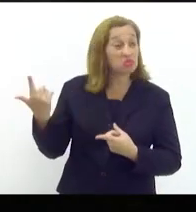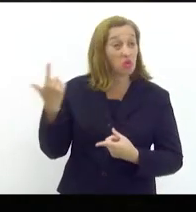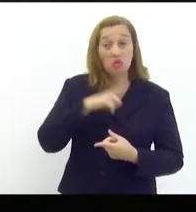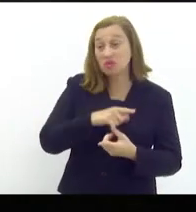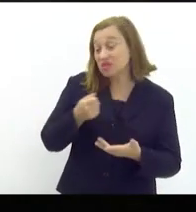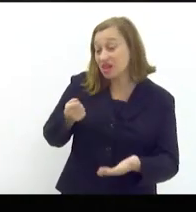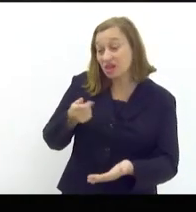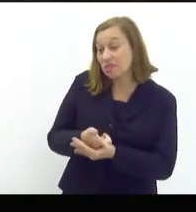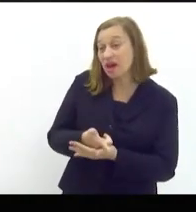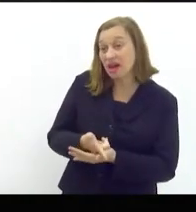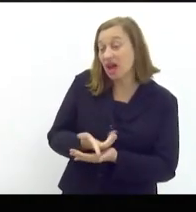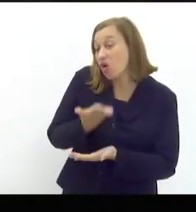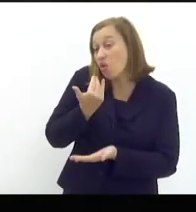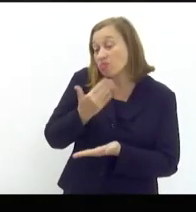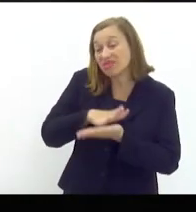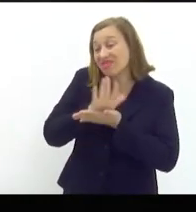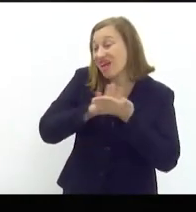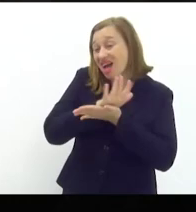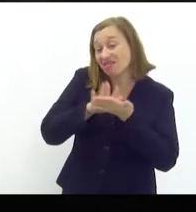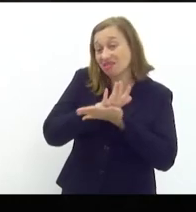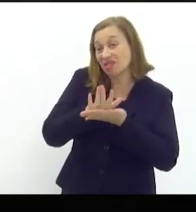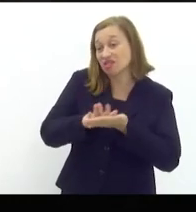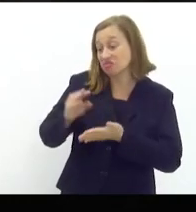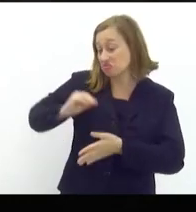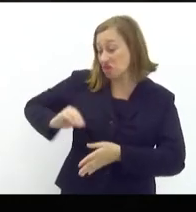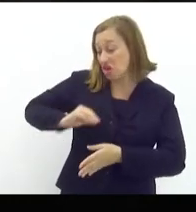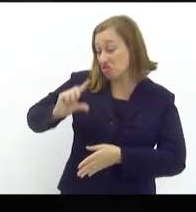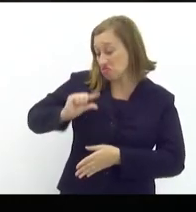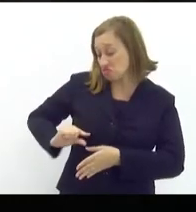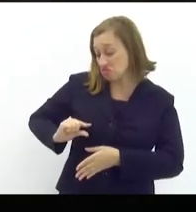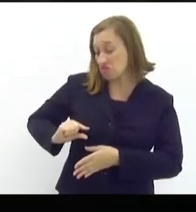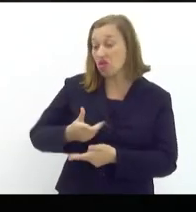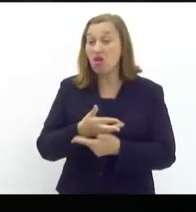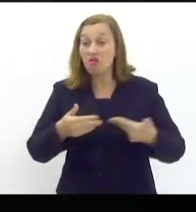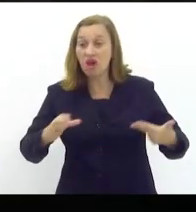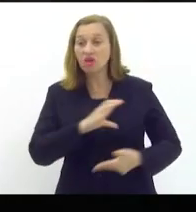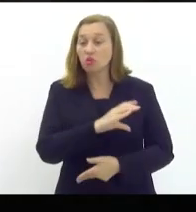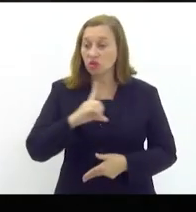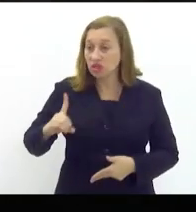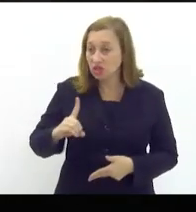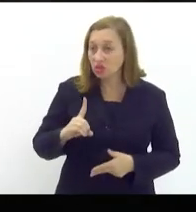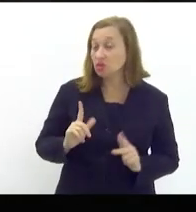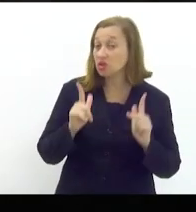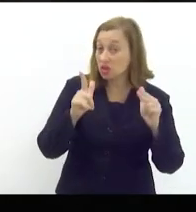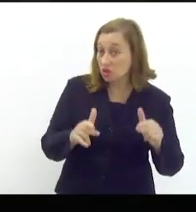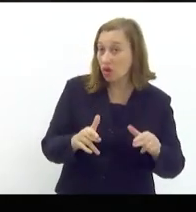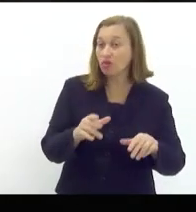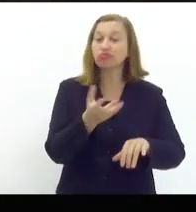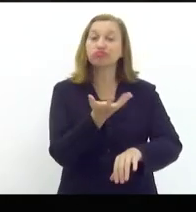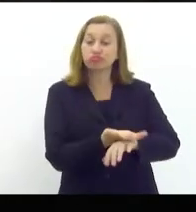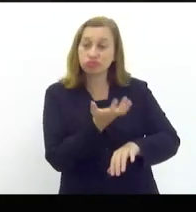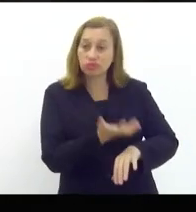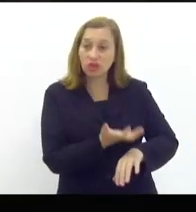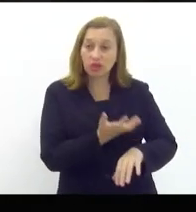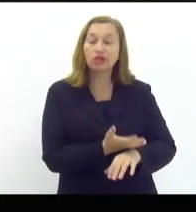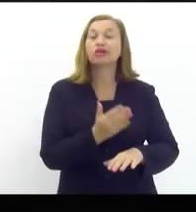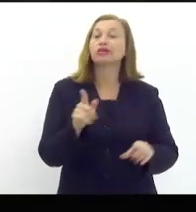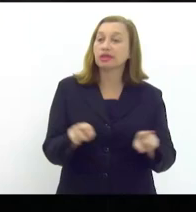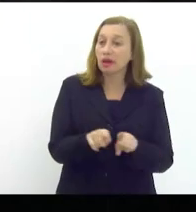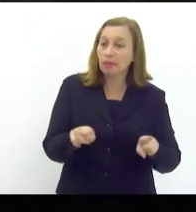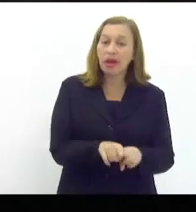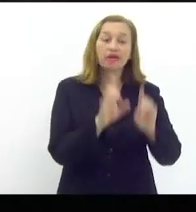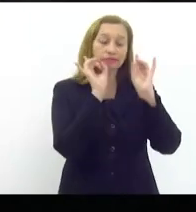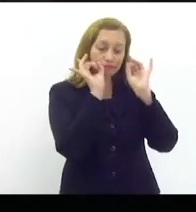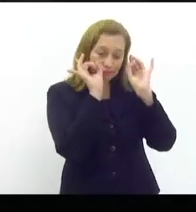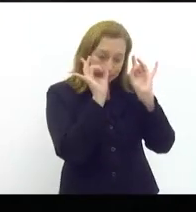despesas de locomoção ao Polo então da mesma forma muitos coordenadores de disciplina já totalmente